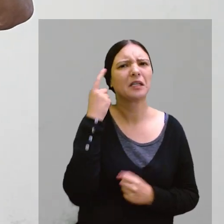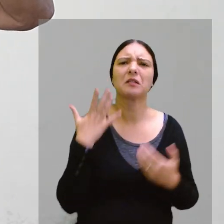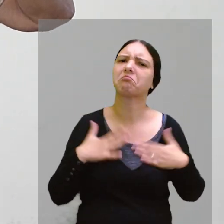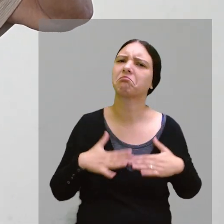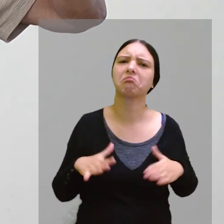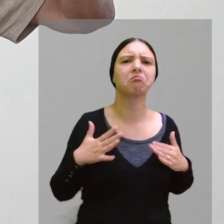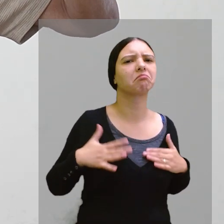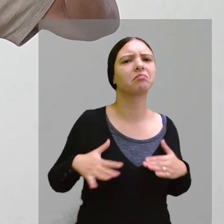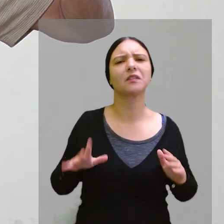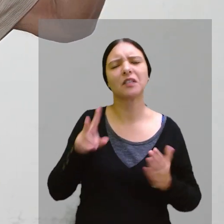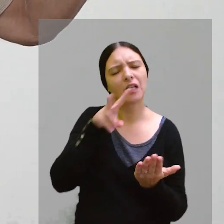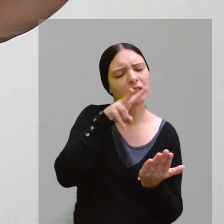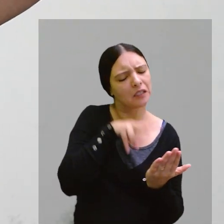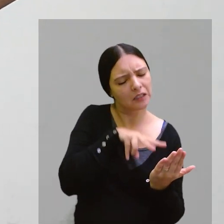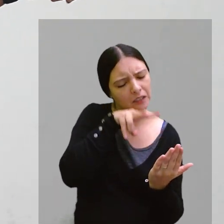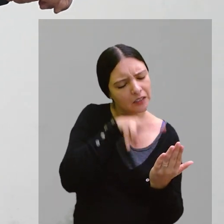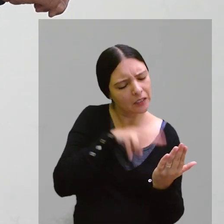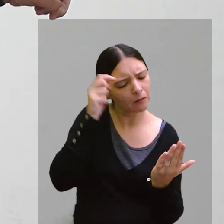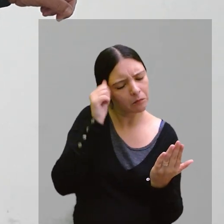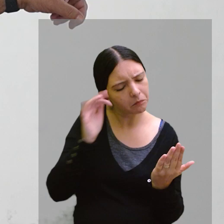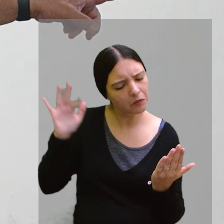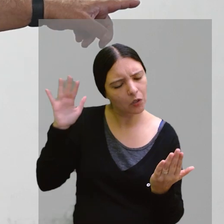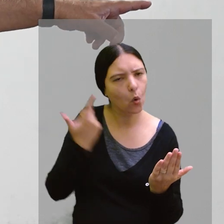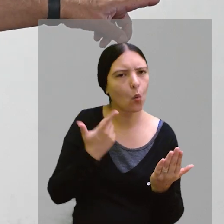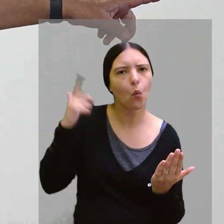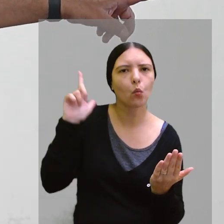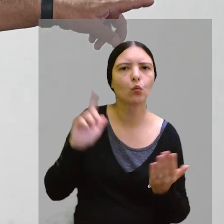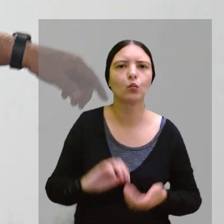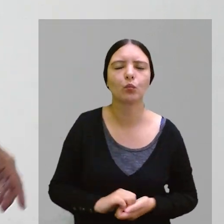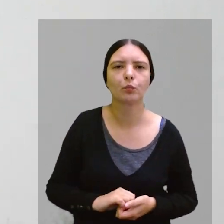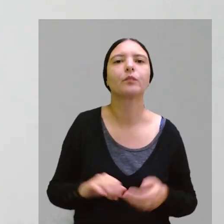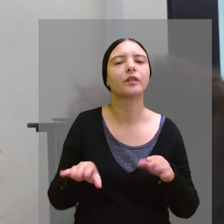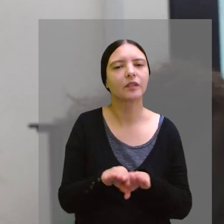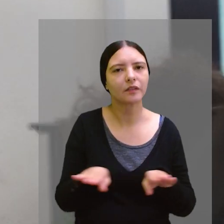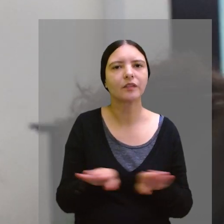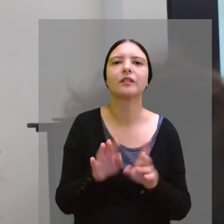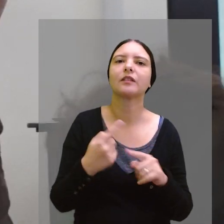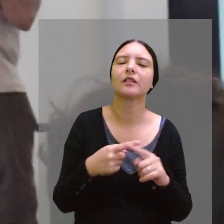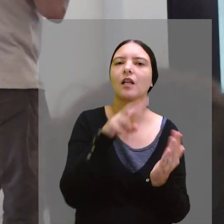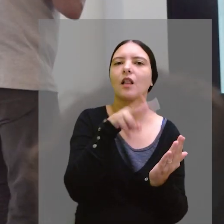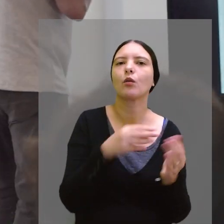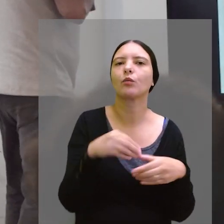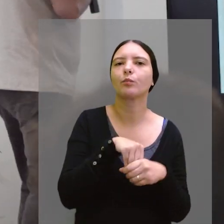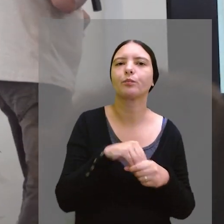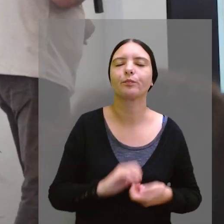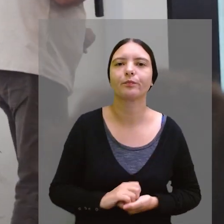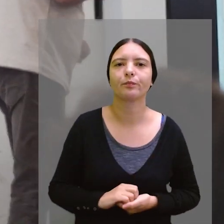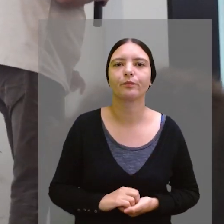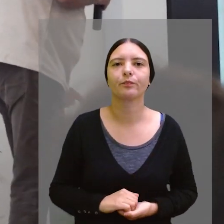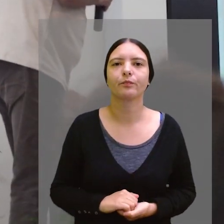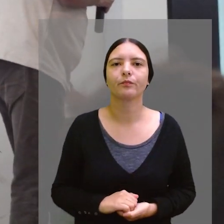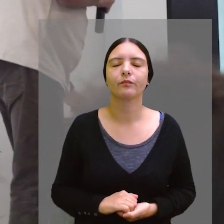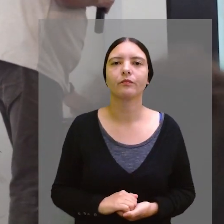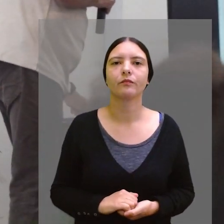que vocês, enquanto leem, vocês vão ter outros fatores que também envolvem a leitura.